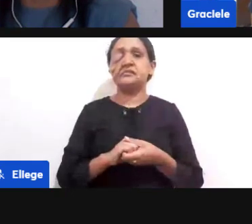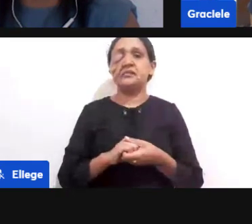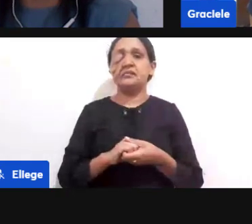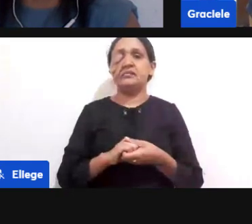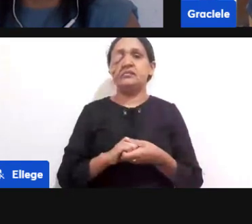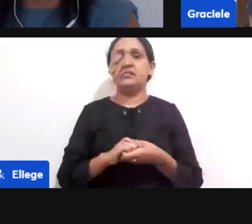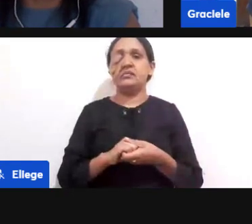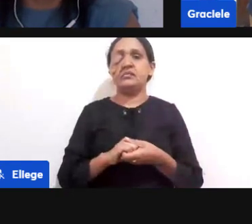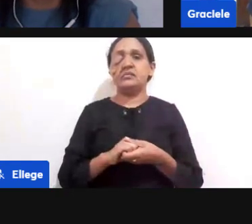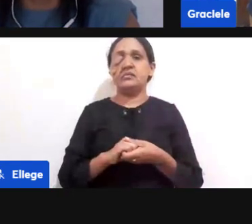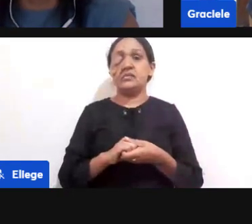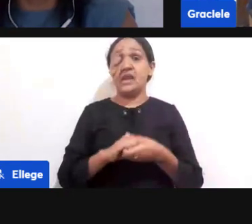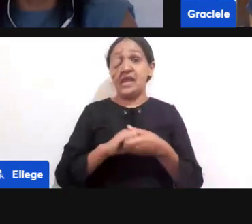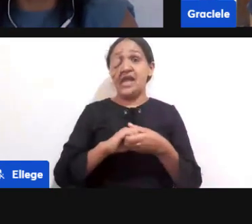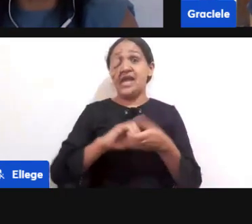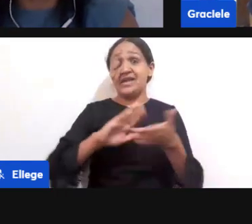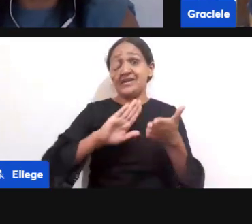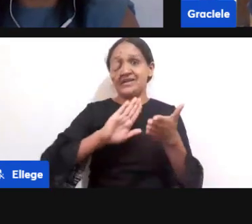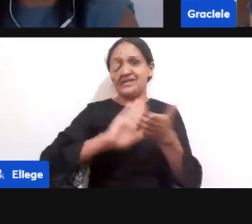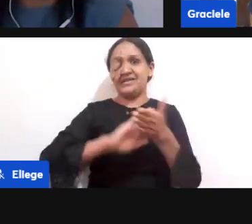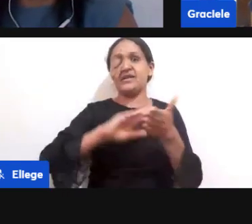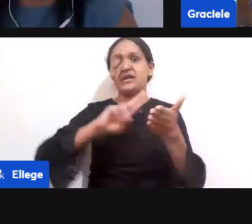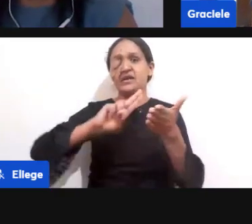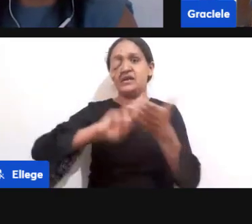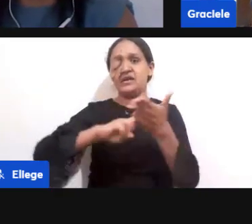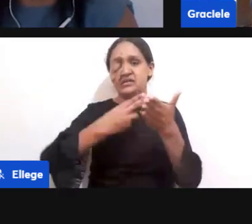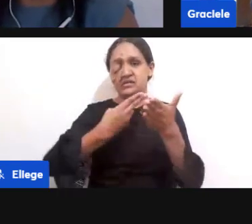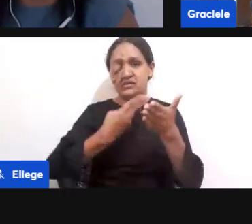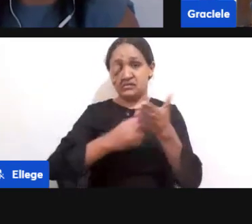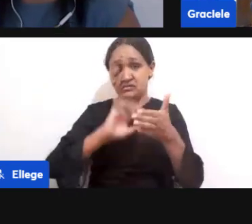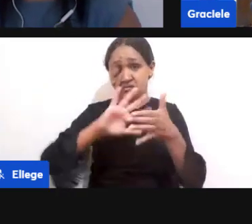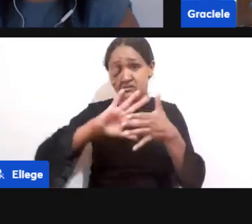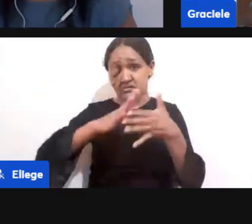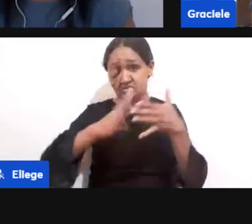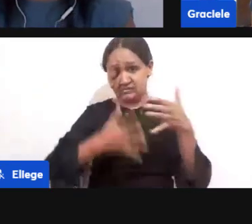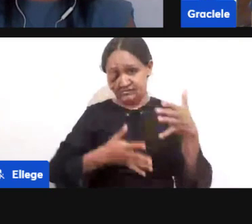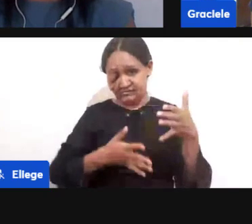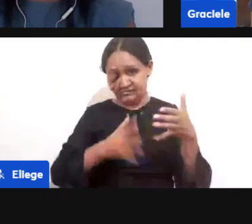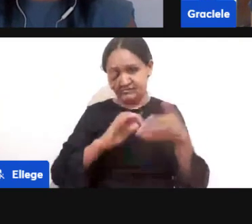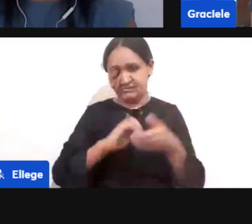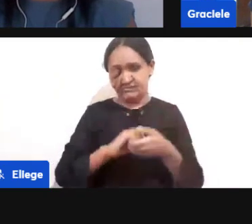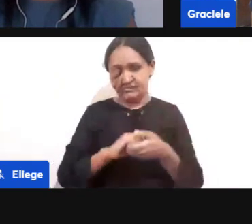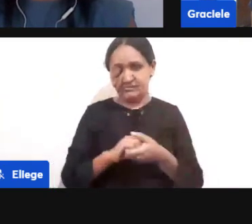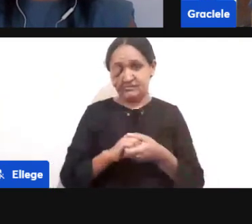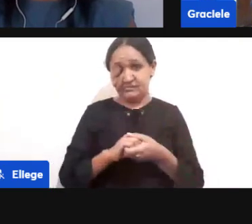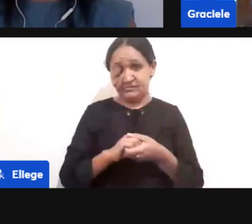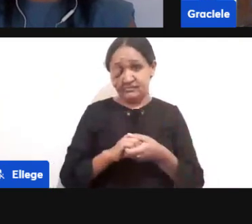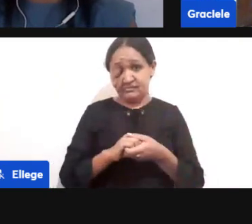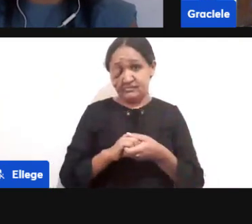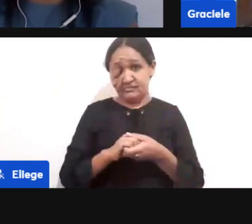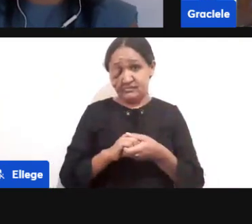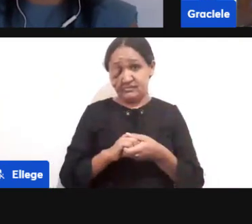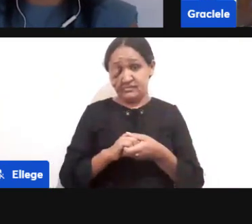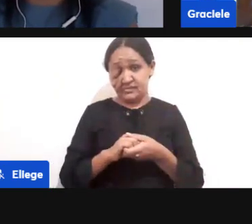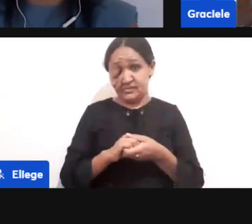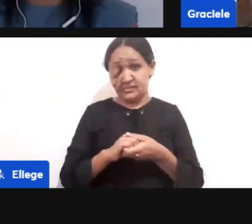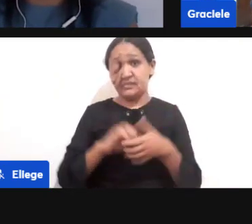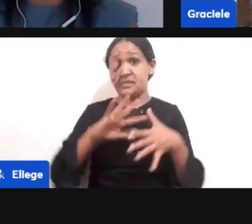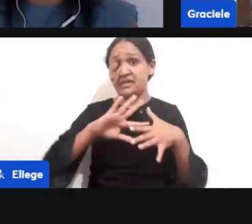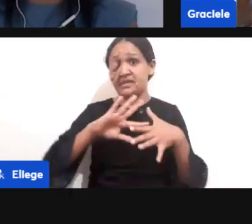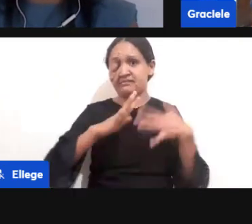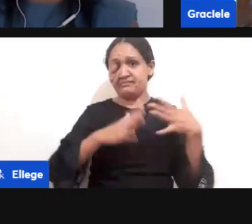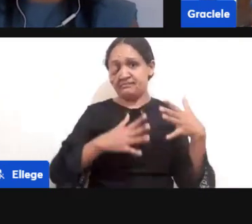A tradução? A tradução, é isso. A língua de para a língua de sinais,